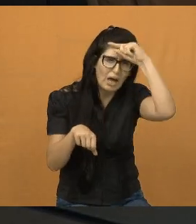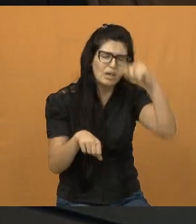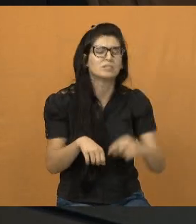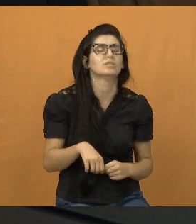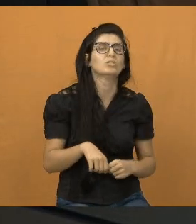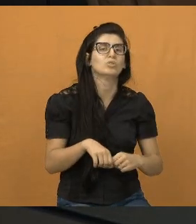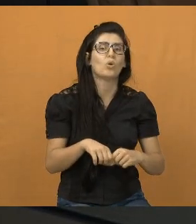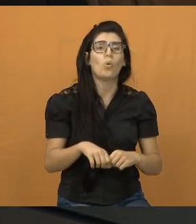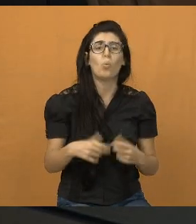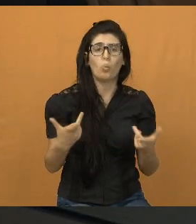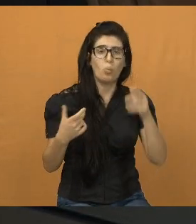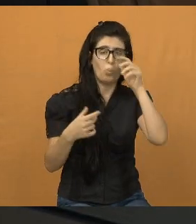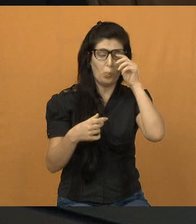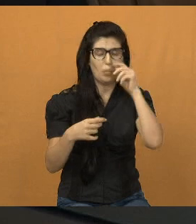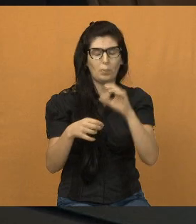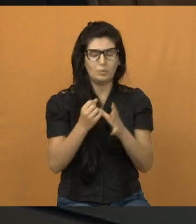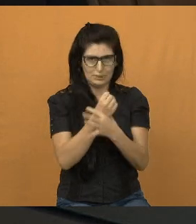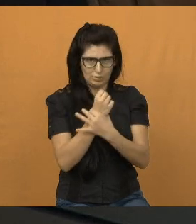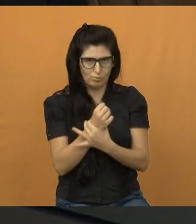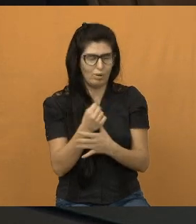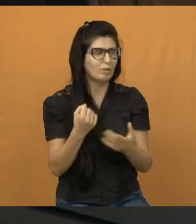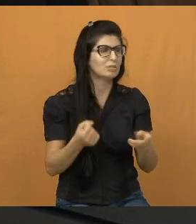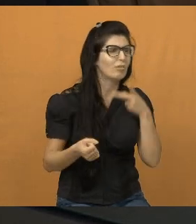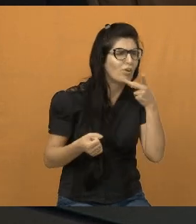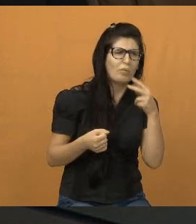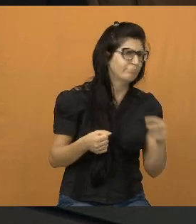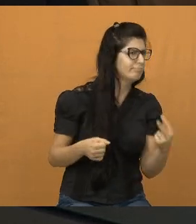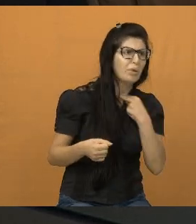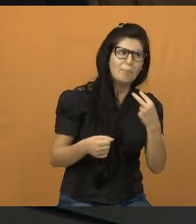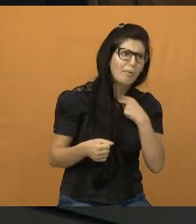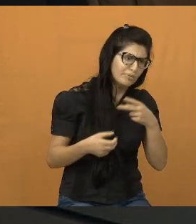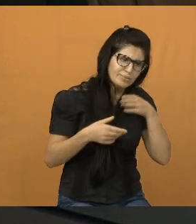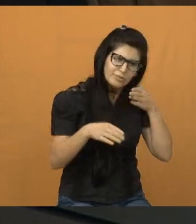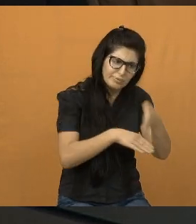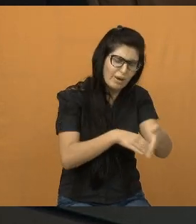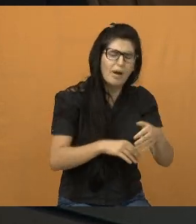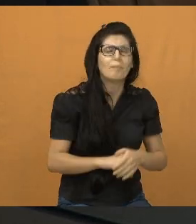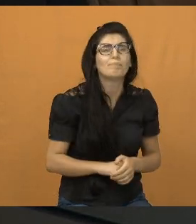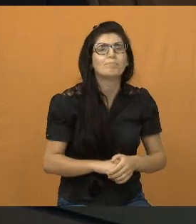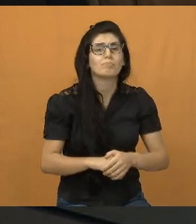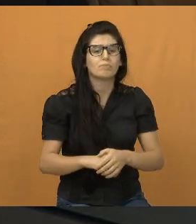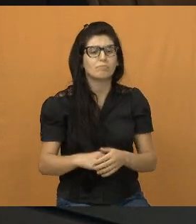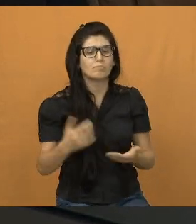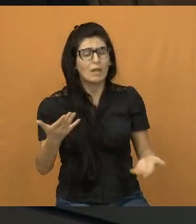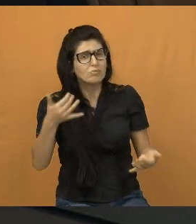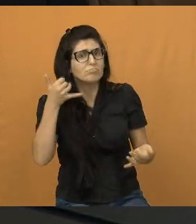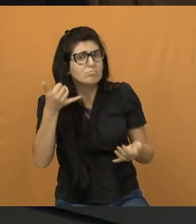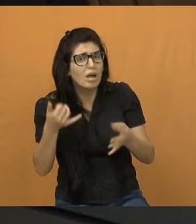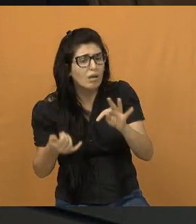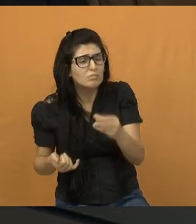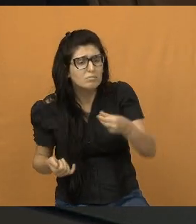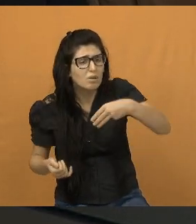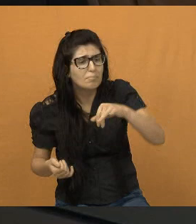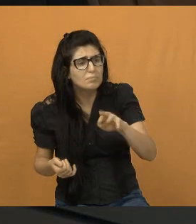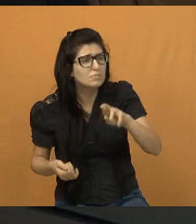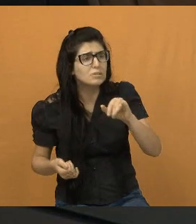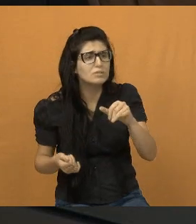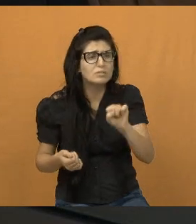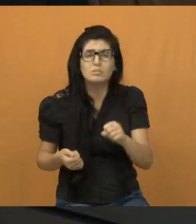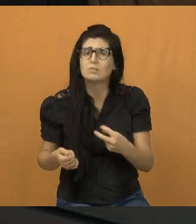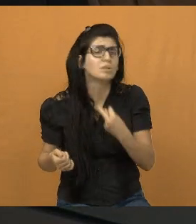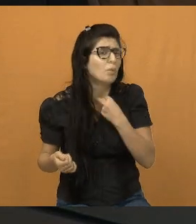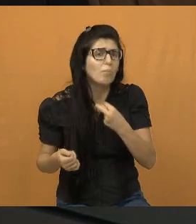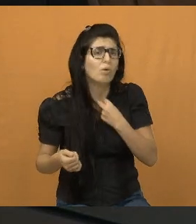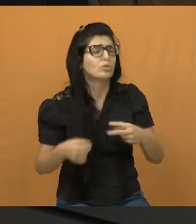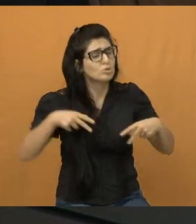entrar. Aí, o nome da mulher está aqui, Tamires. Ela não deixou eu entrar. Também não achei ruim também, porque não ia